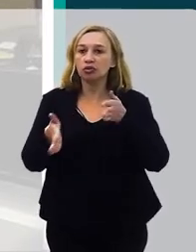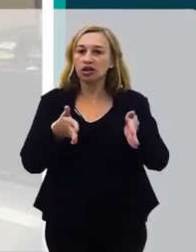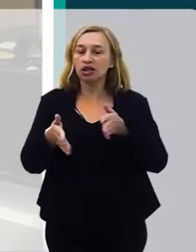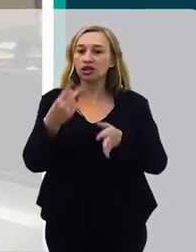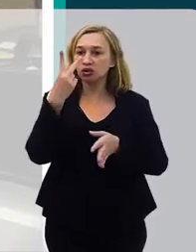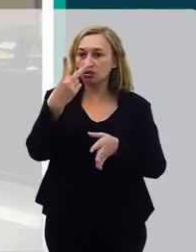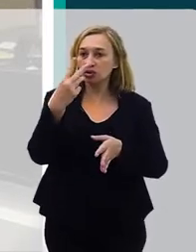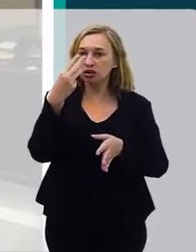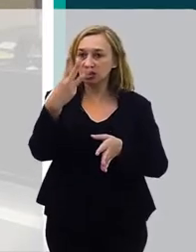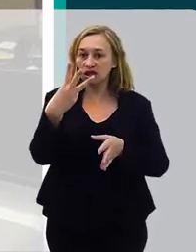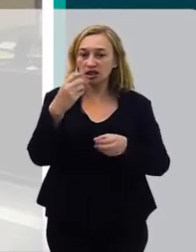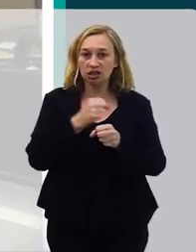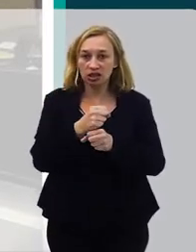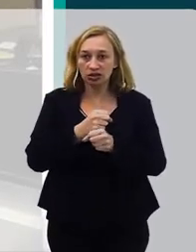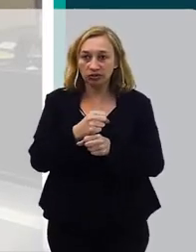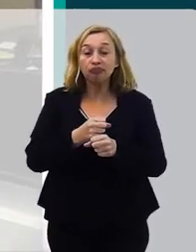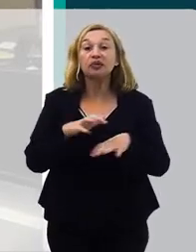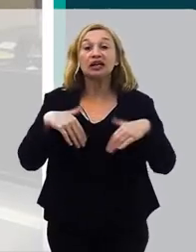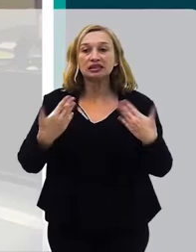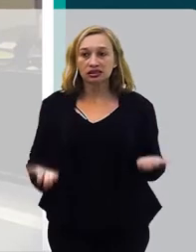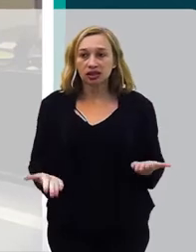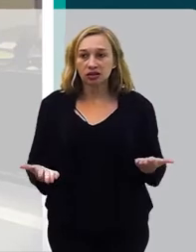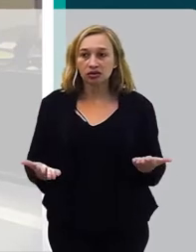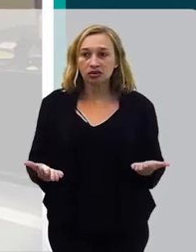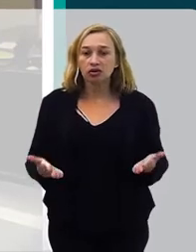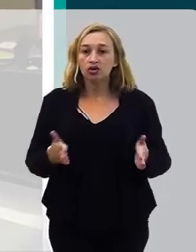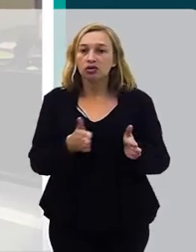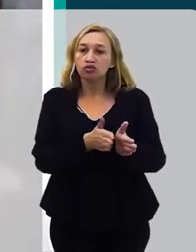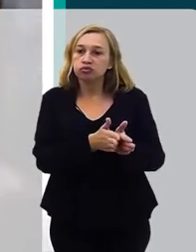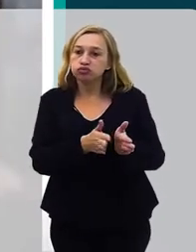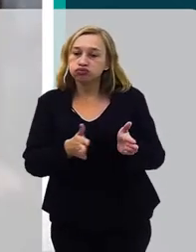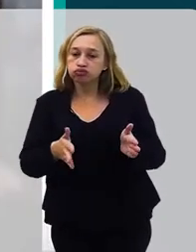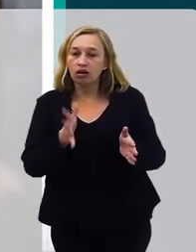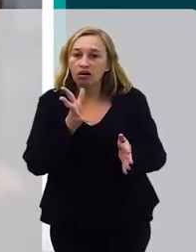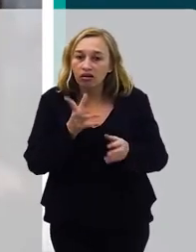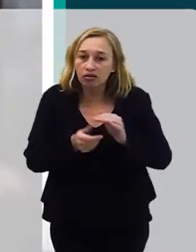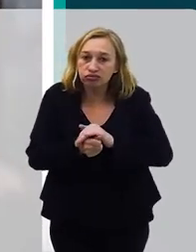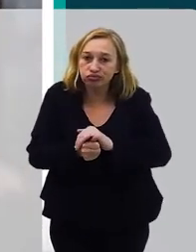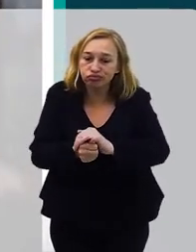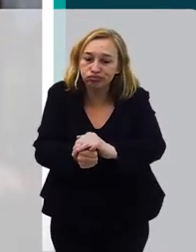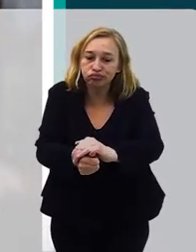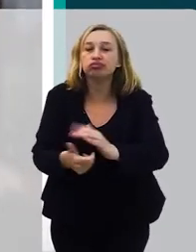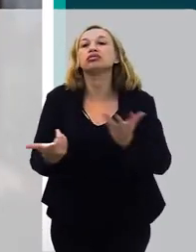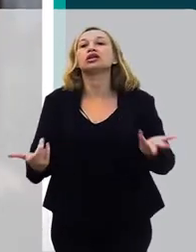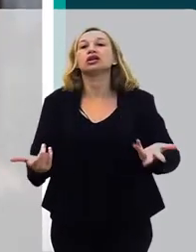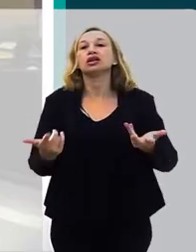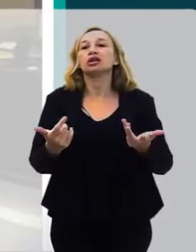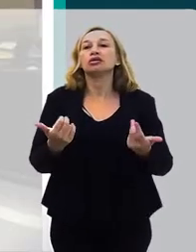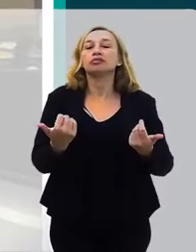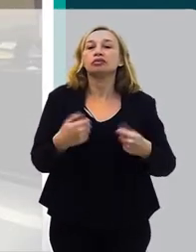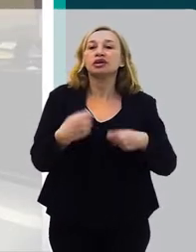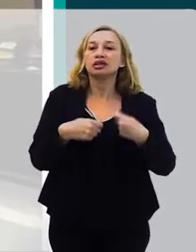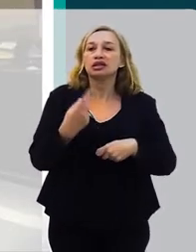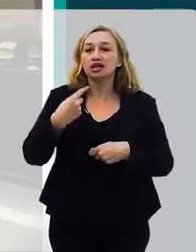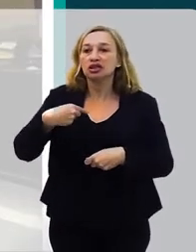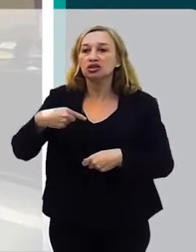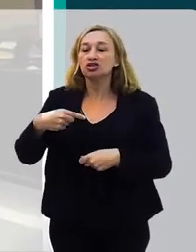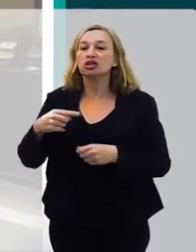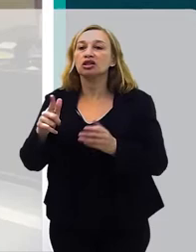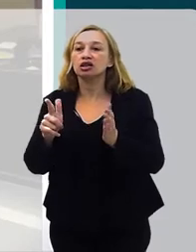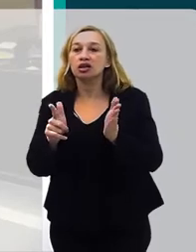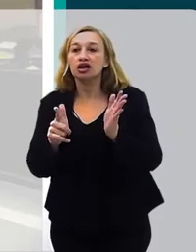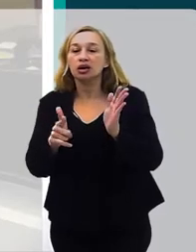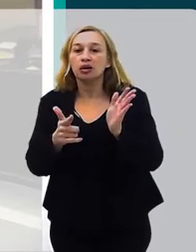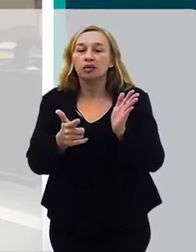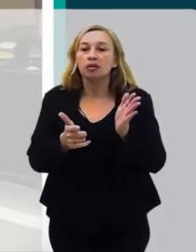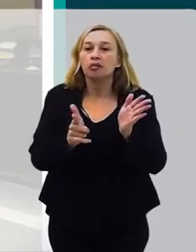de 2 a 3 anos. Então, era um processo muito lento, a gente tinha que levar laudo